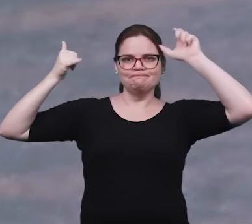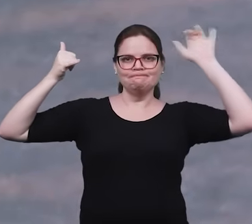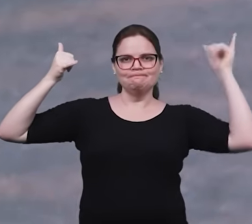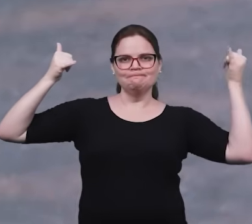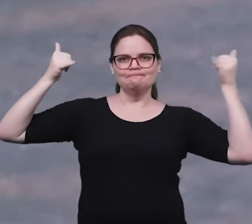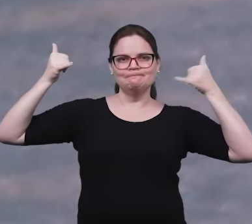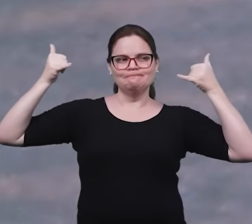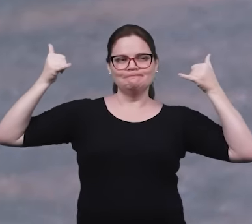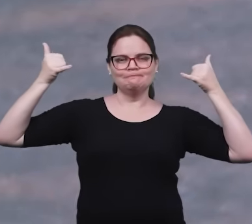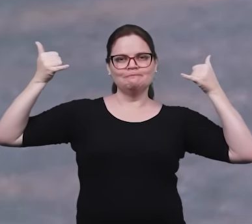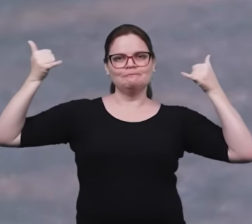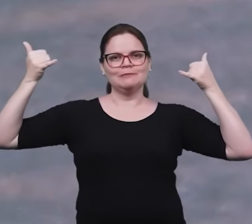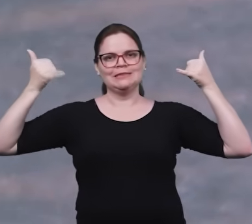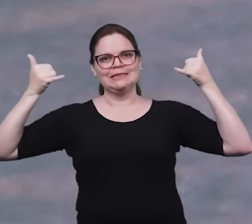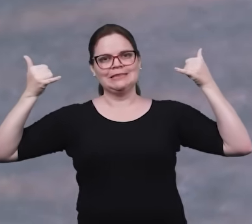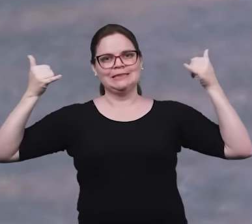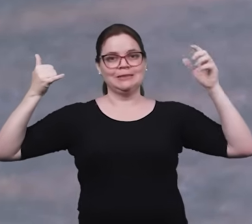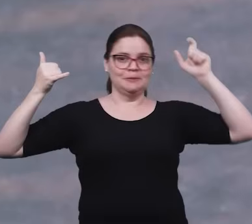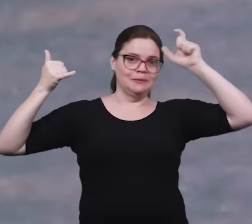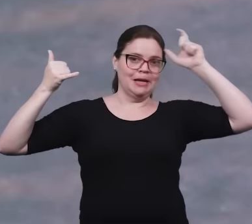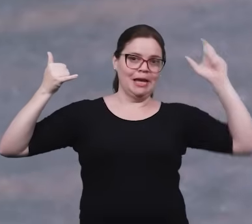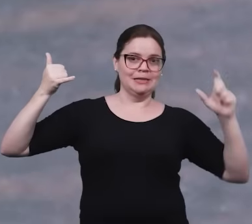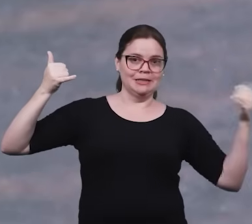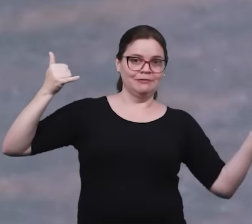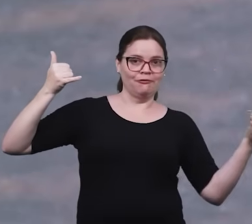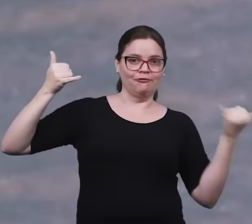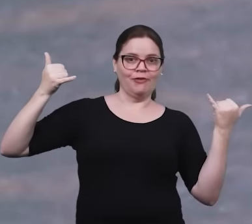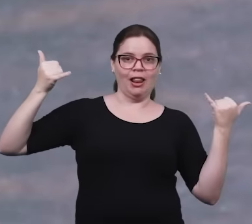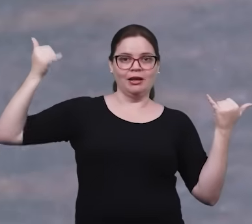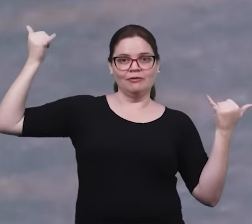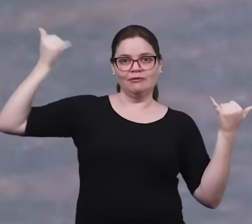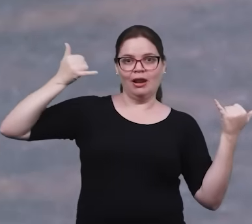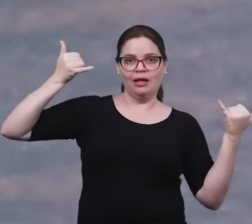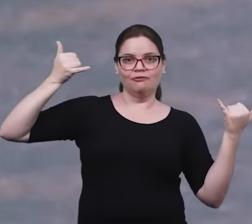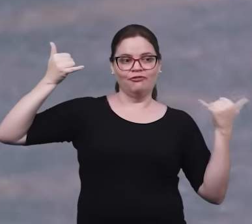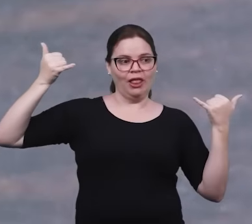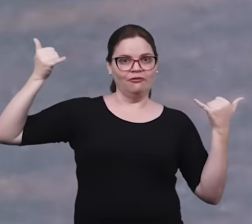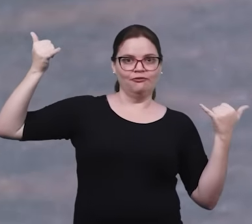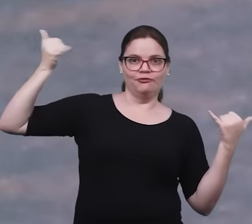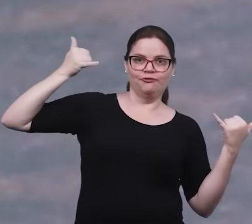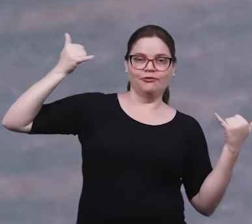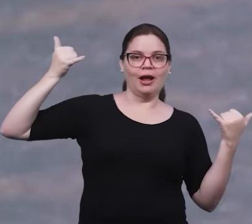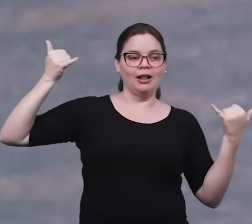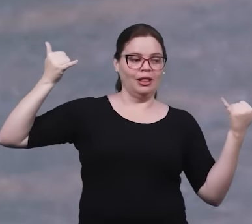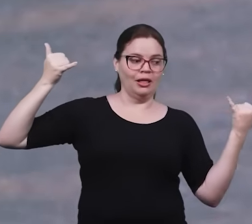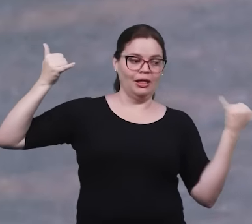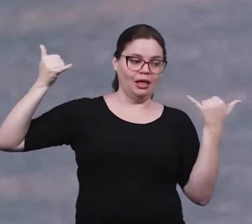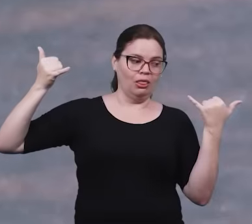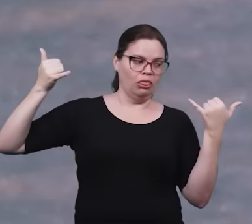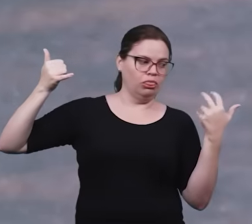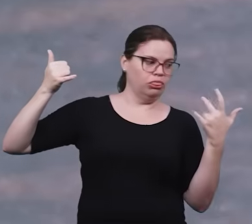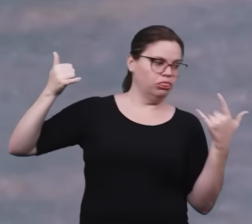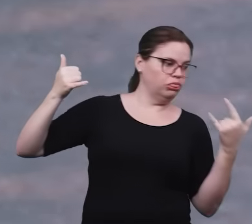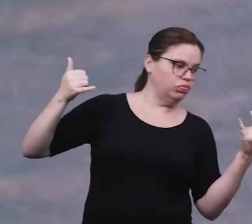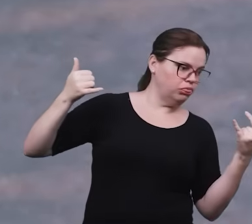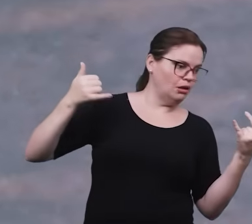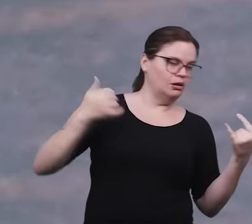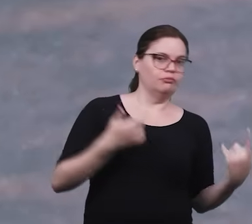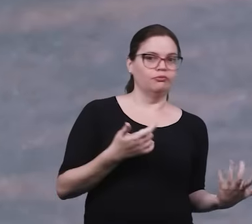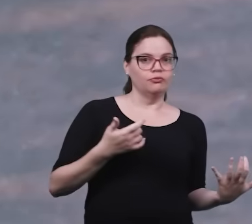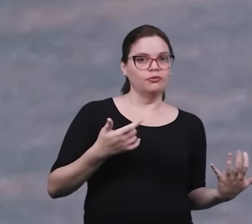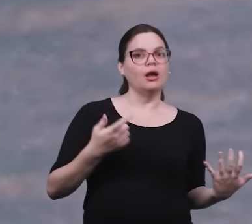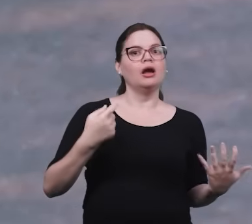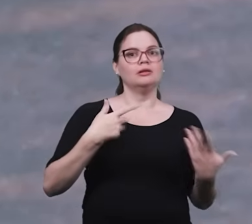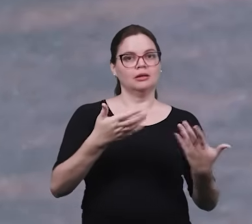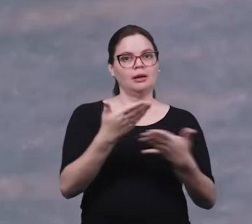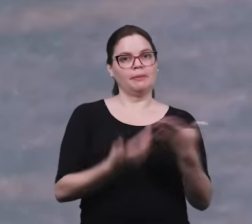da oposição ao projeto, com o objetivo de nos tirar do Éden, de nos tirar do projeto. Então,